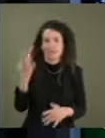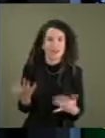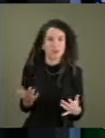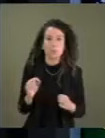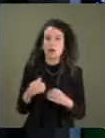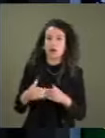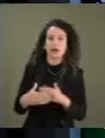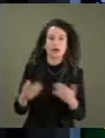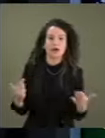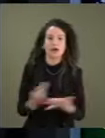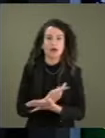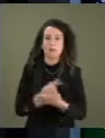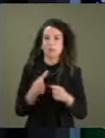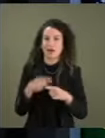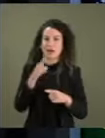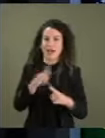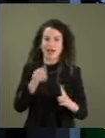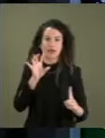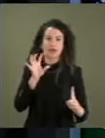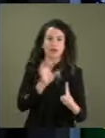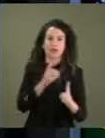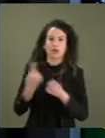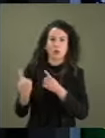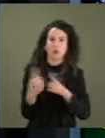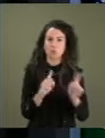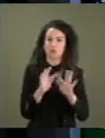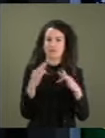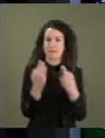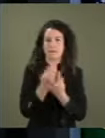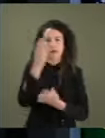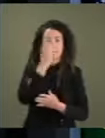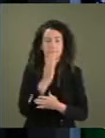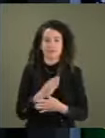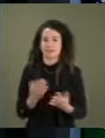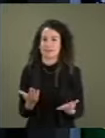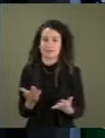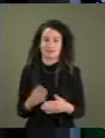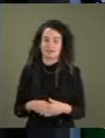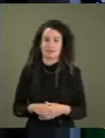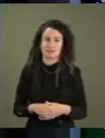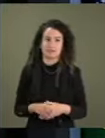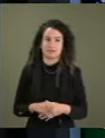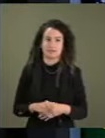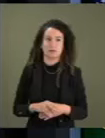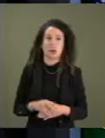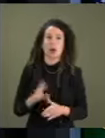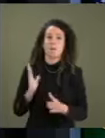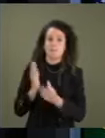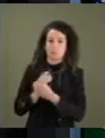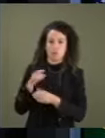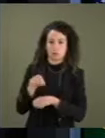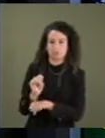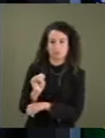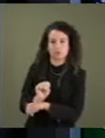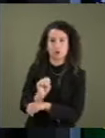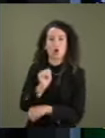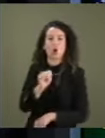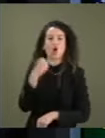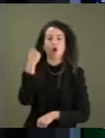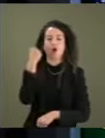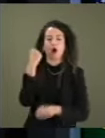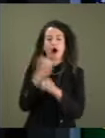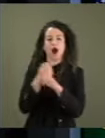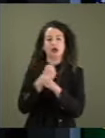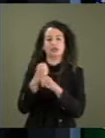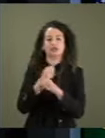Porque isso é um ataque à família brasileira. O processo ficou parado por 8 anos por conta do